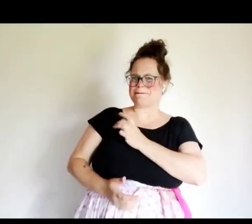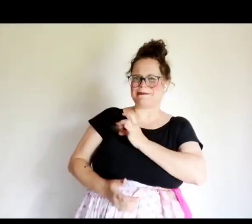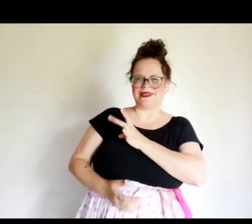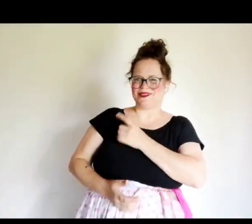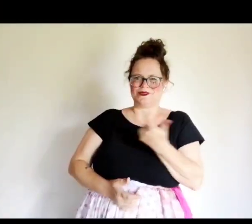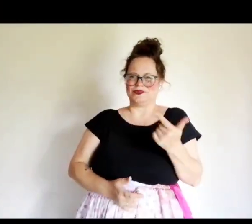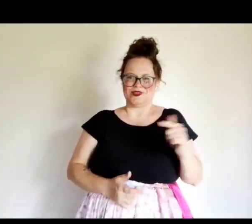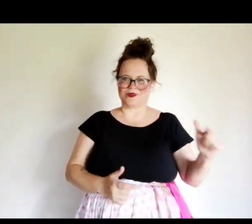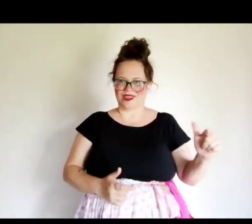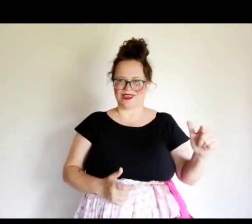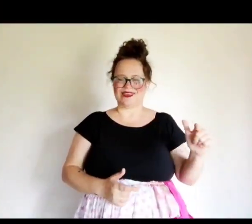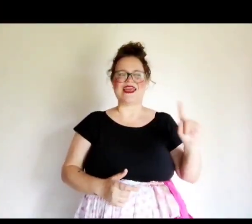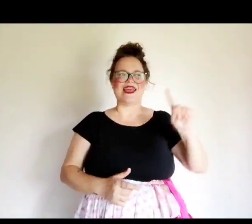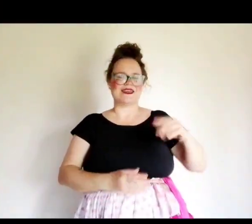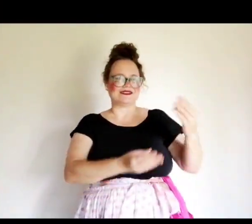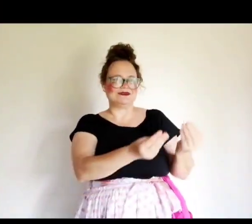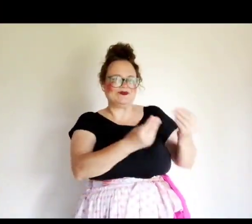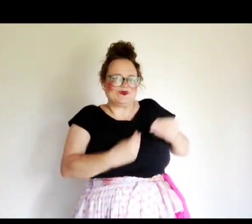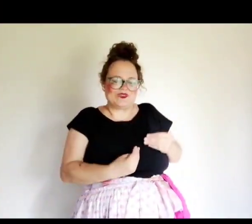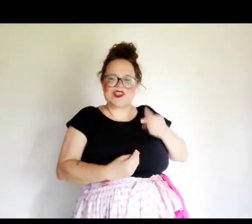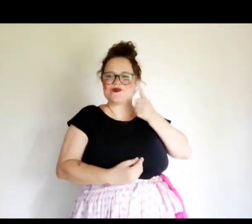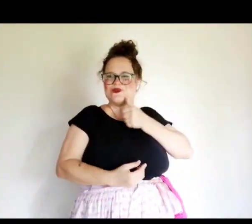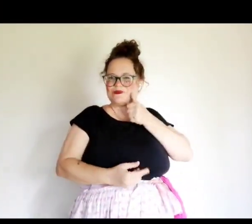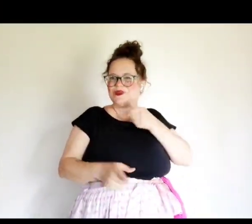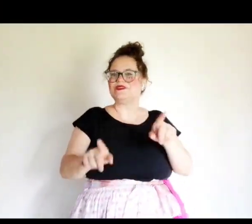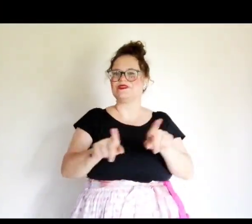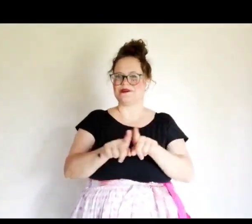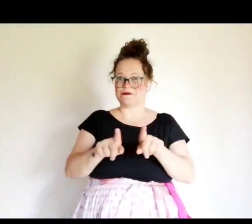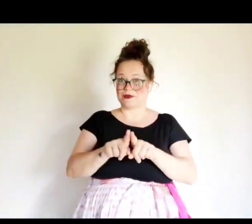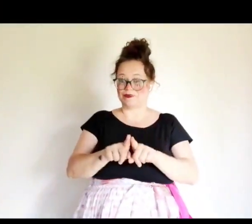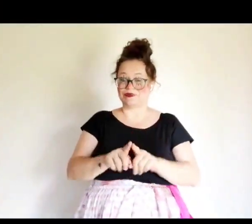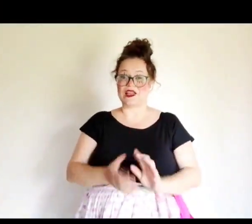Só para completar, eu quero falar